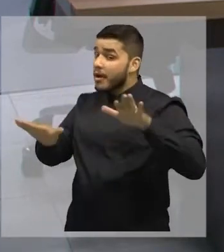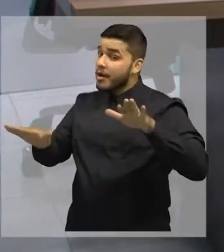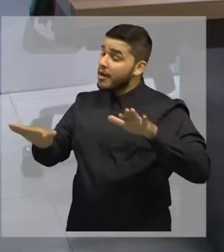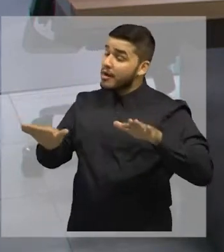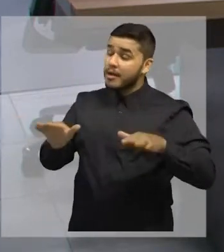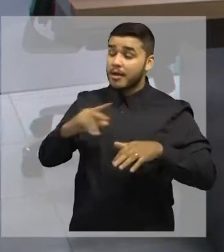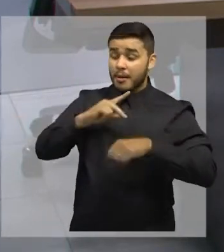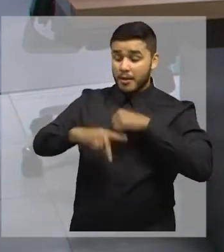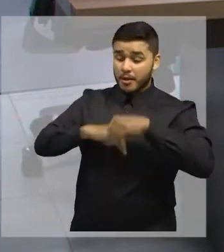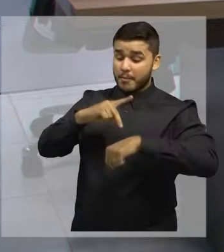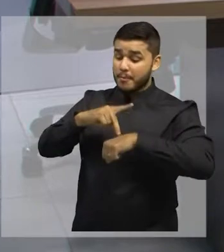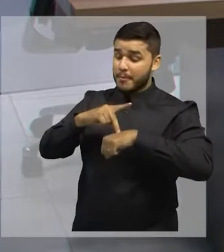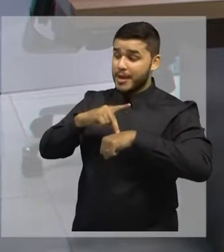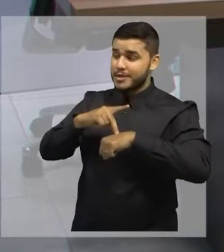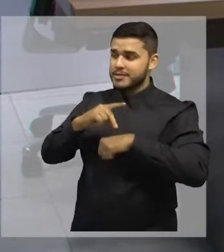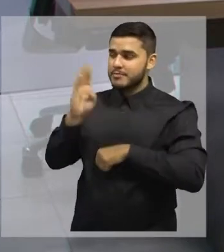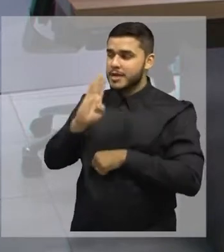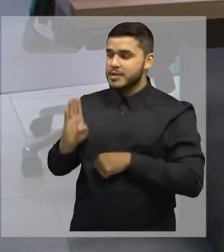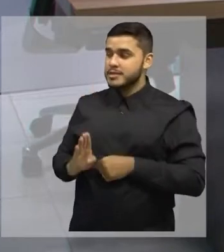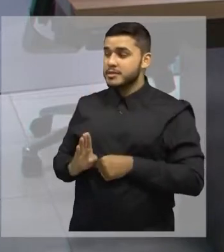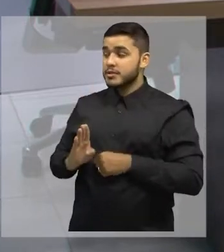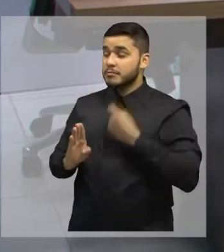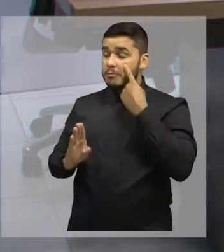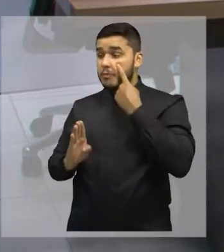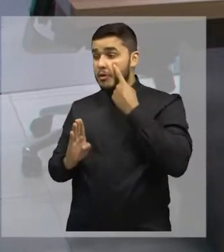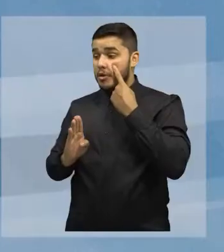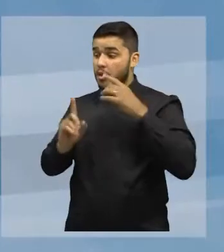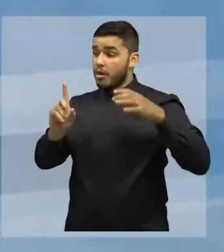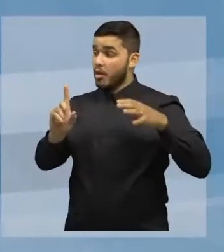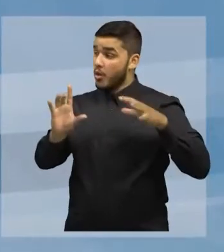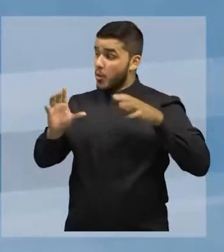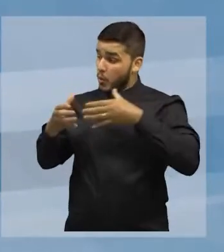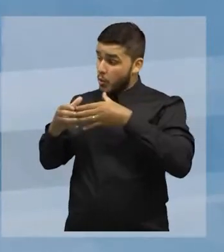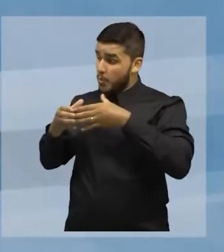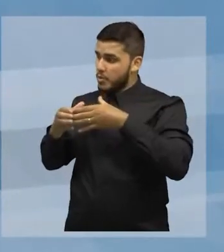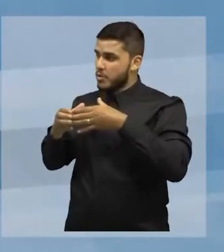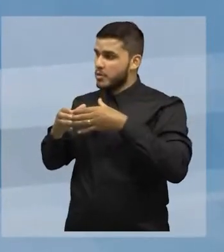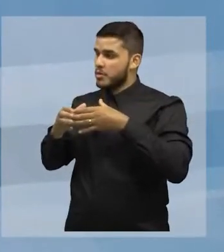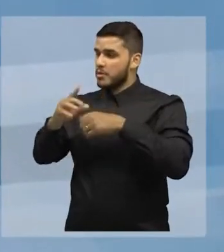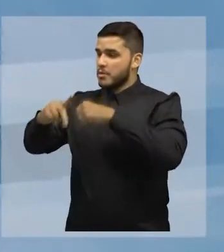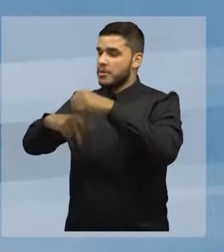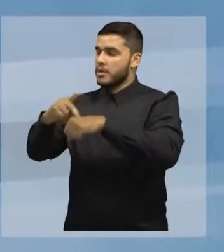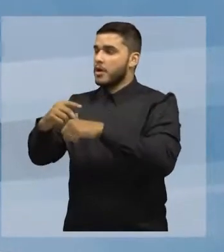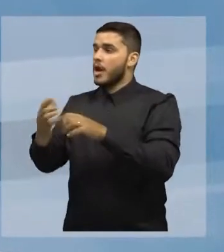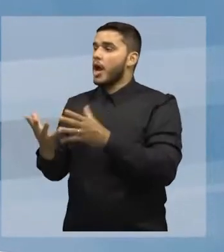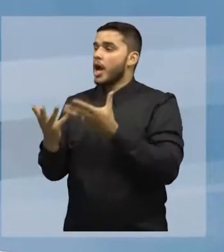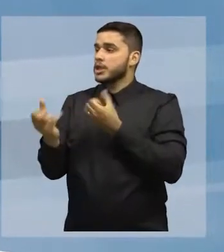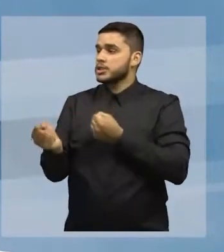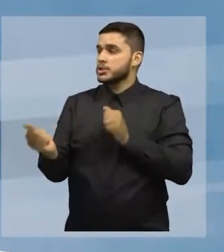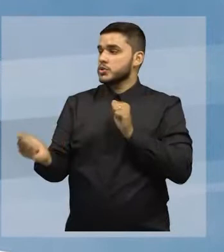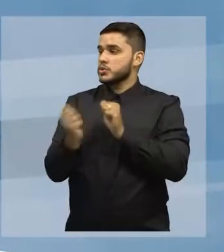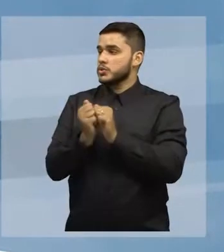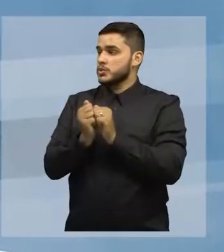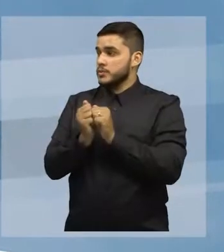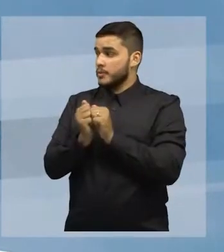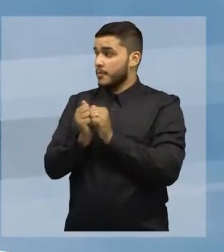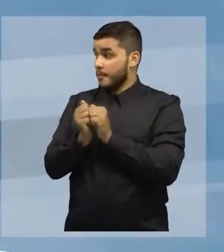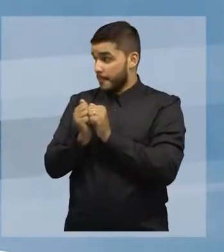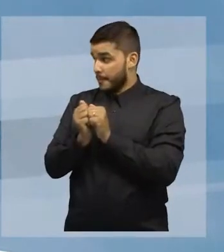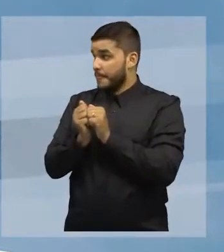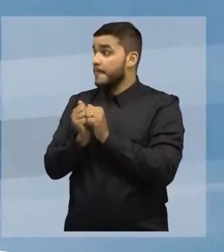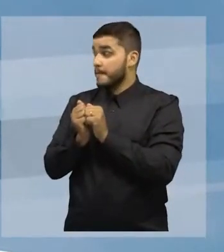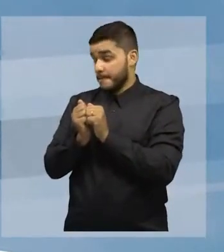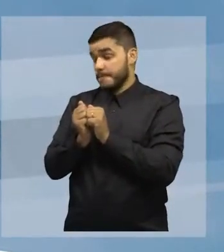para a OCDE, com o aval dos Estados Unidos, que deu porque a Argentina elegeu um candidato de